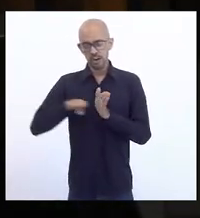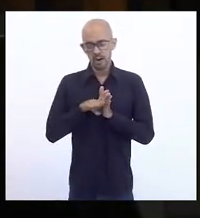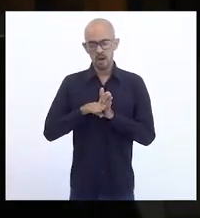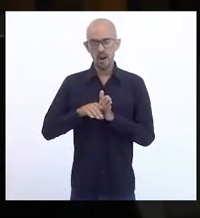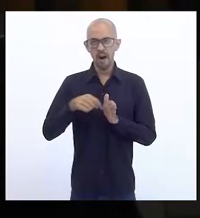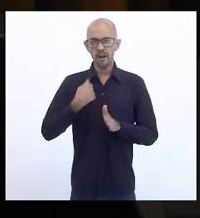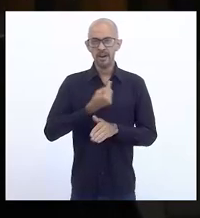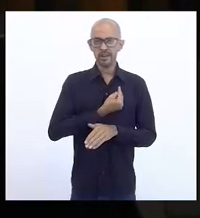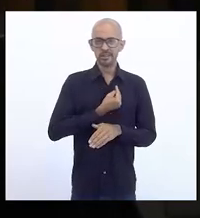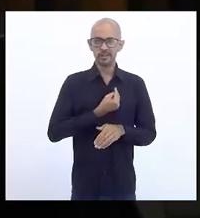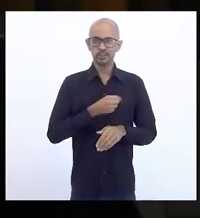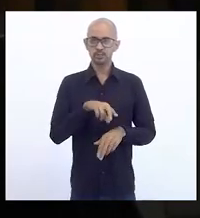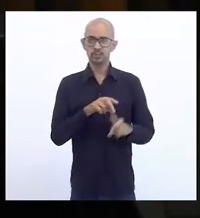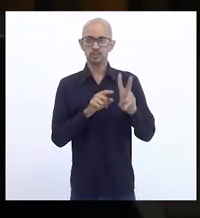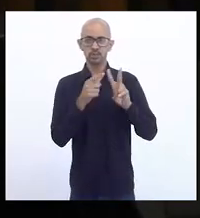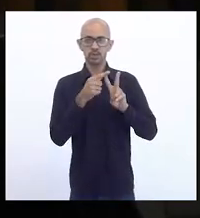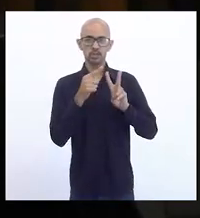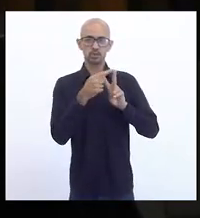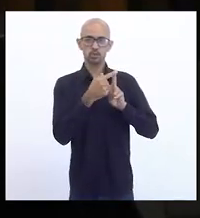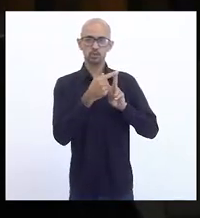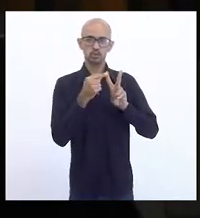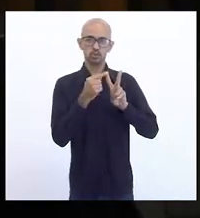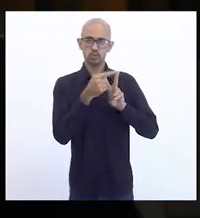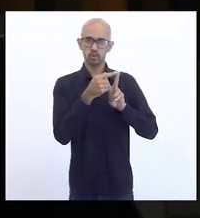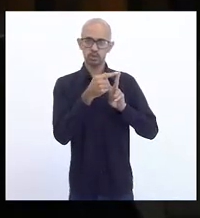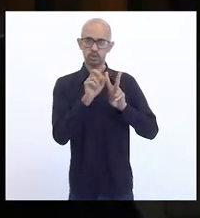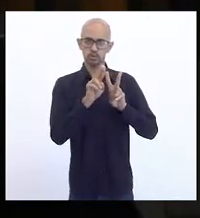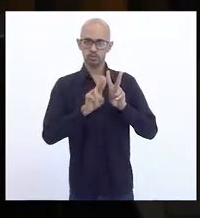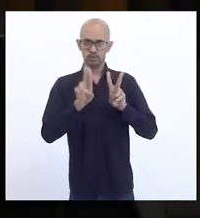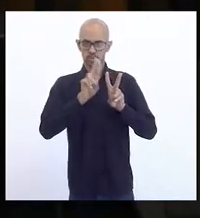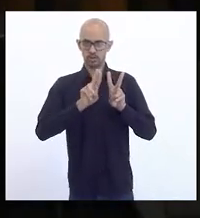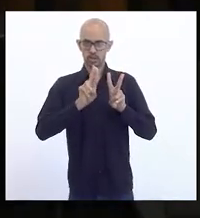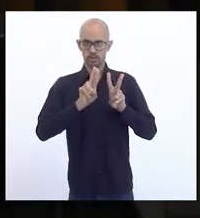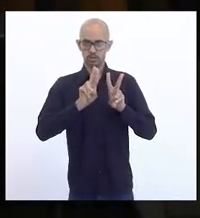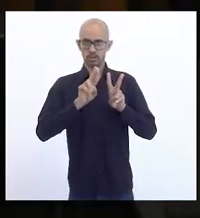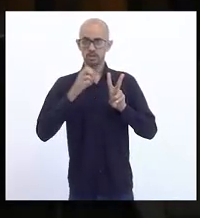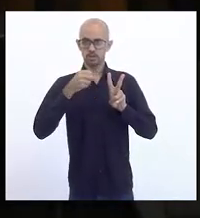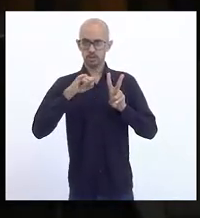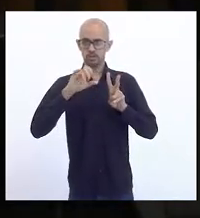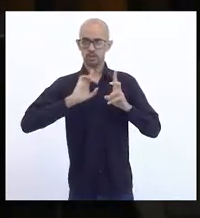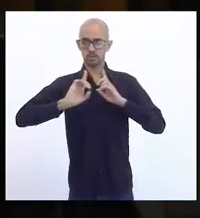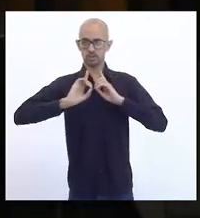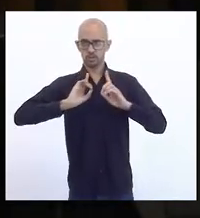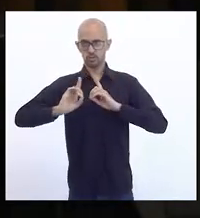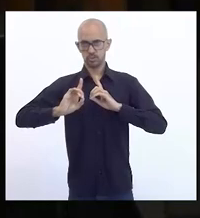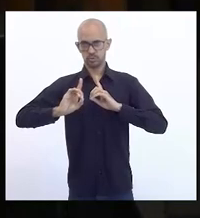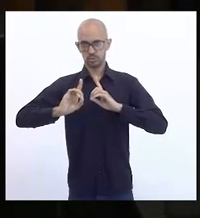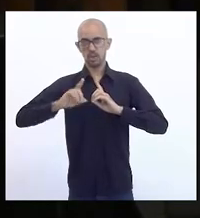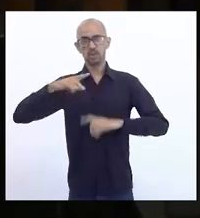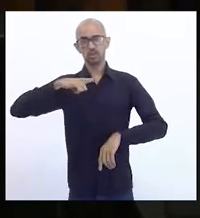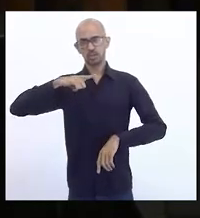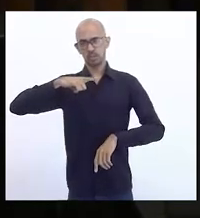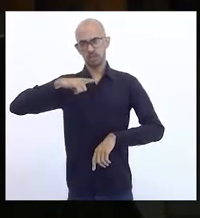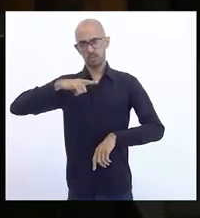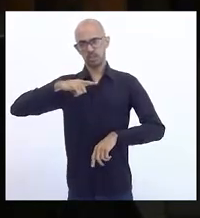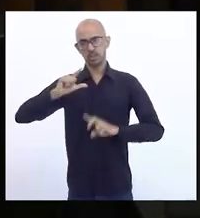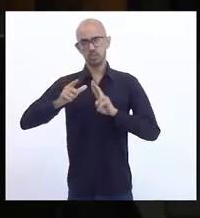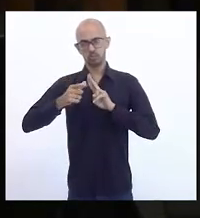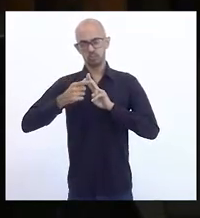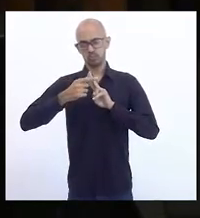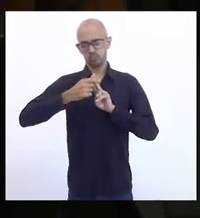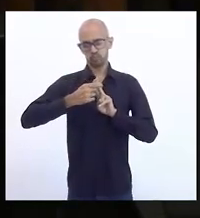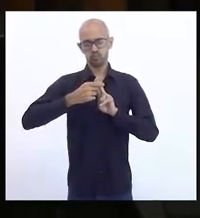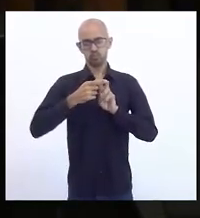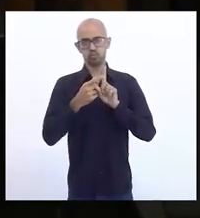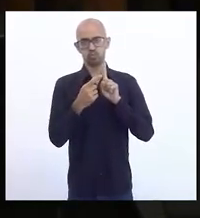duas universidades. Se tivesse sido discutido, chegaria uma LOA com as duas